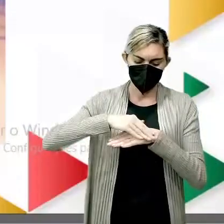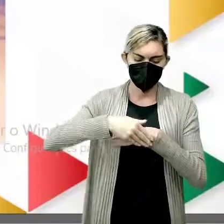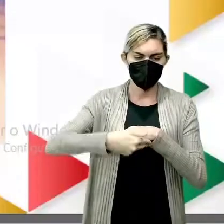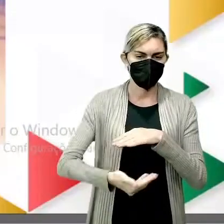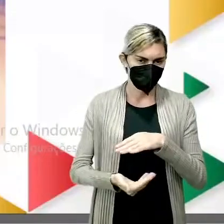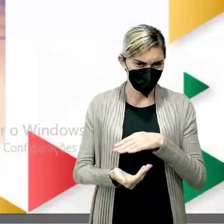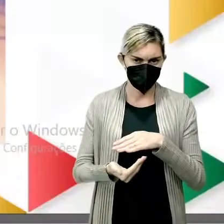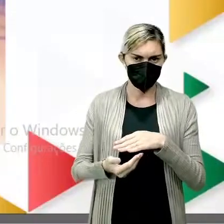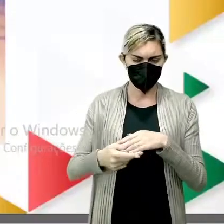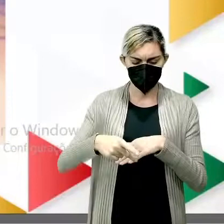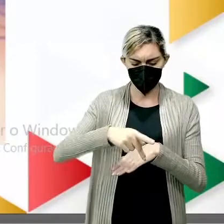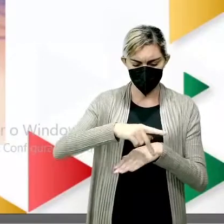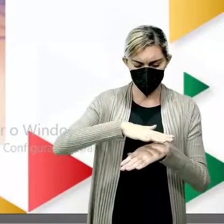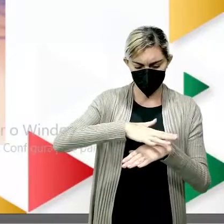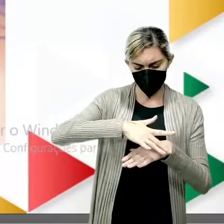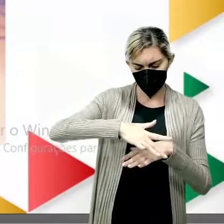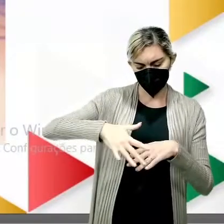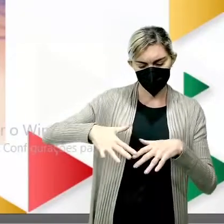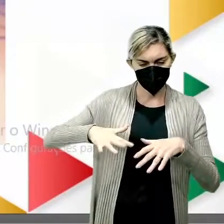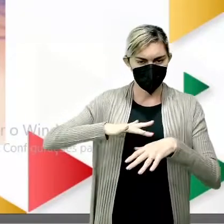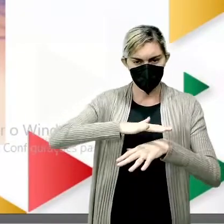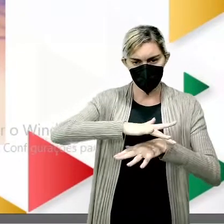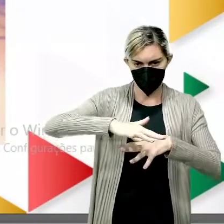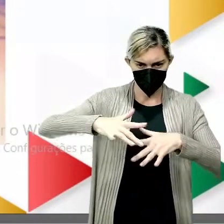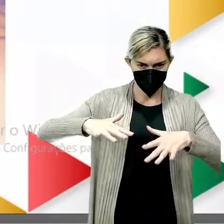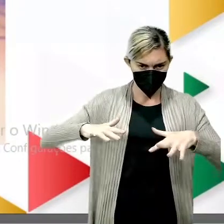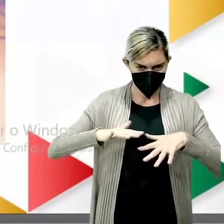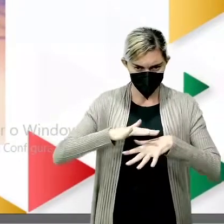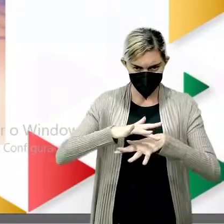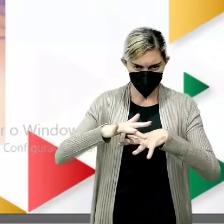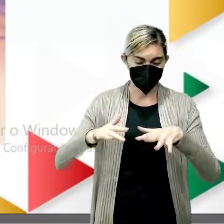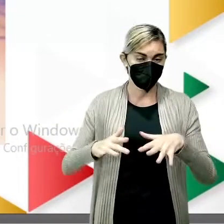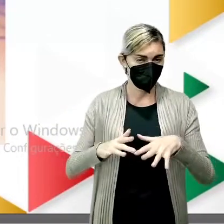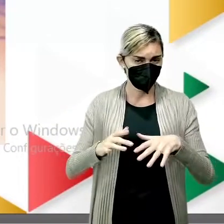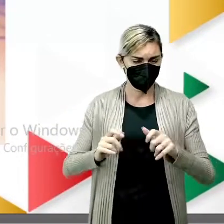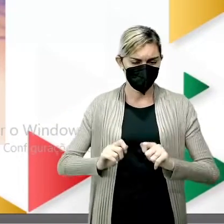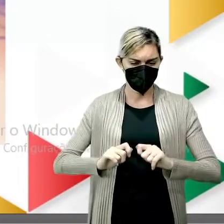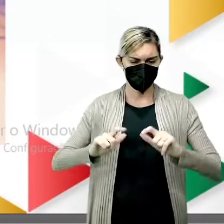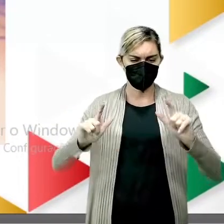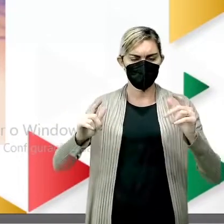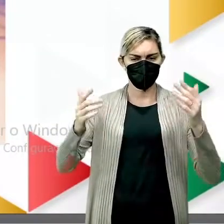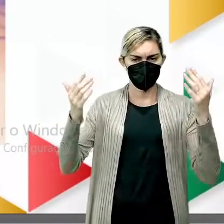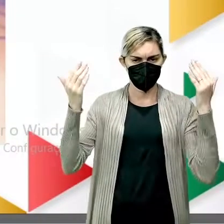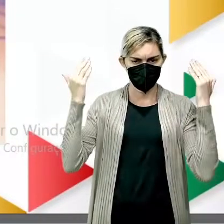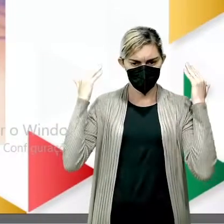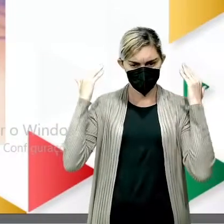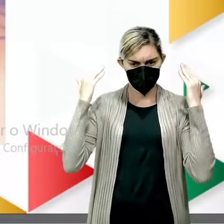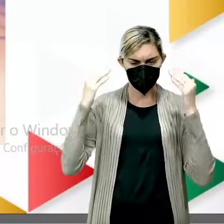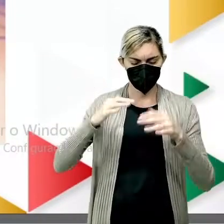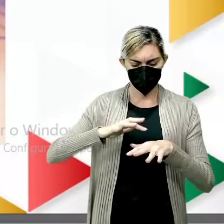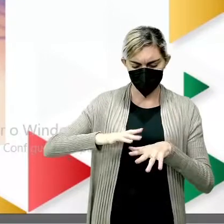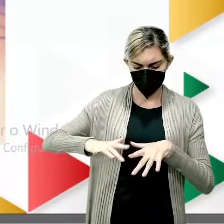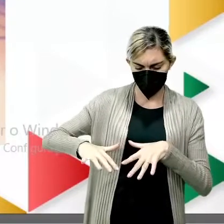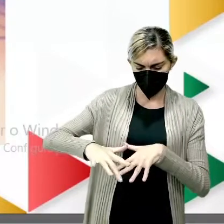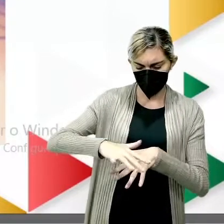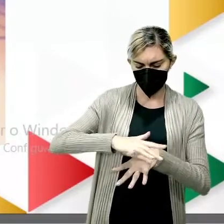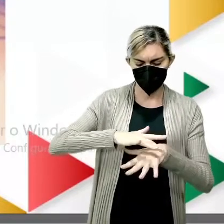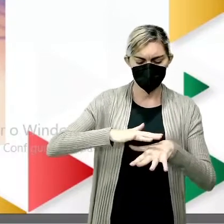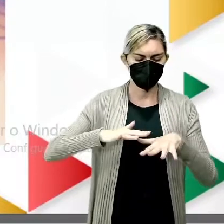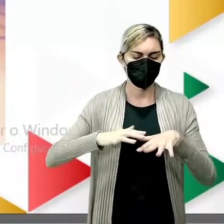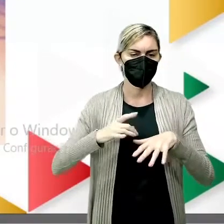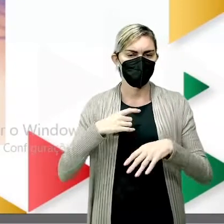que eu gostaria que tivesse aí na telinha para vocês. Nessa telinha aí você pode ver essa membrana plasmática, que ela